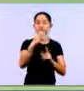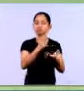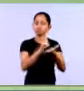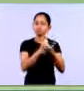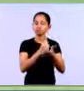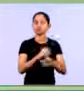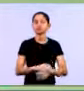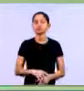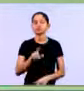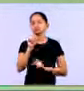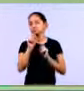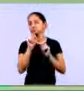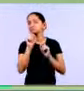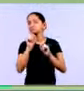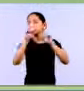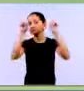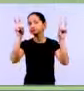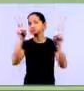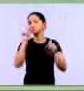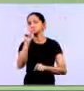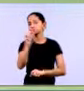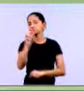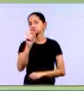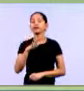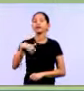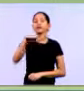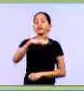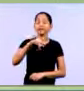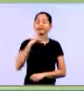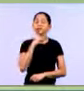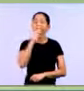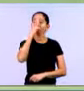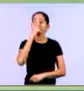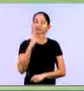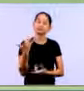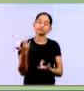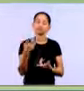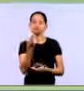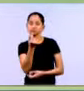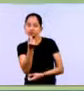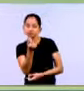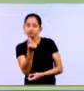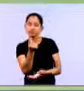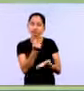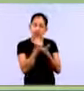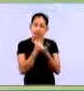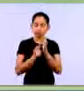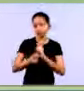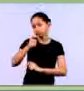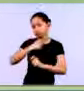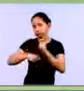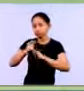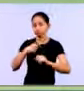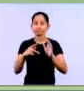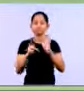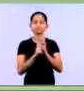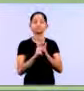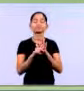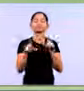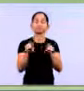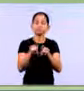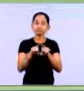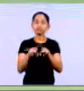social, ela se caracteriza como um tributo de intervenção no domínio econômico e de interesse das